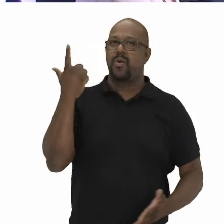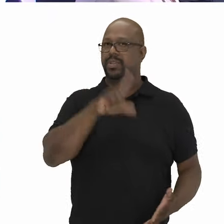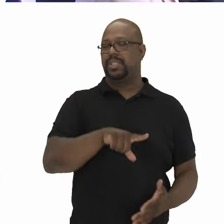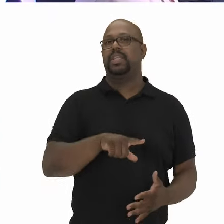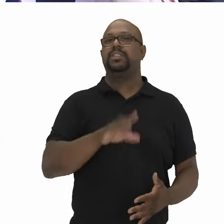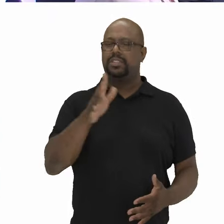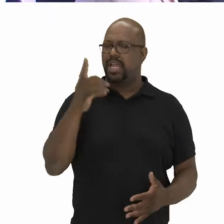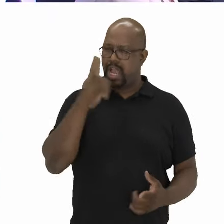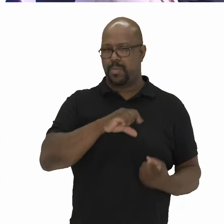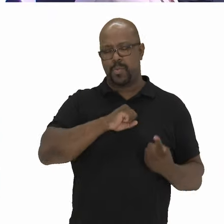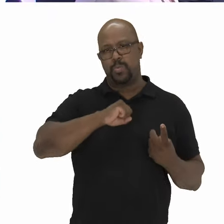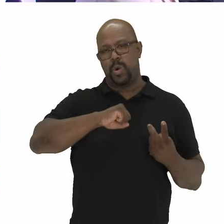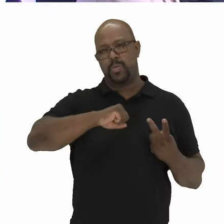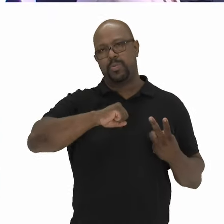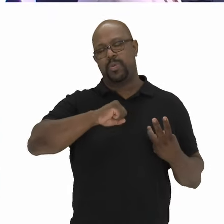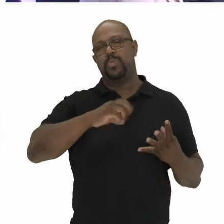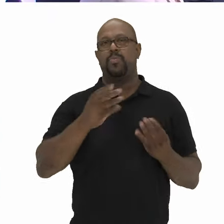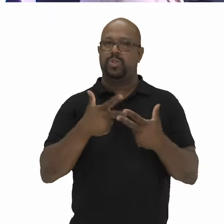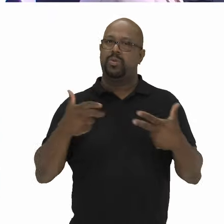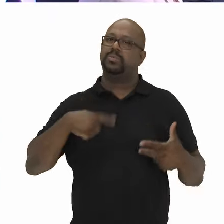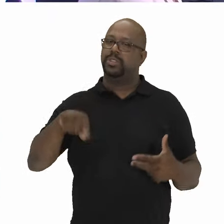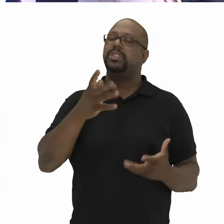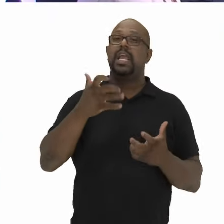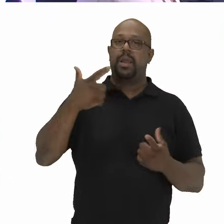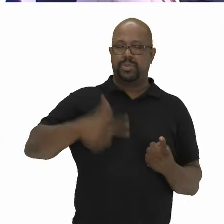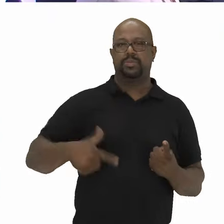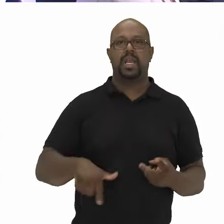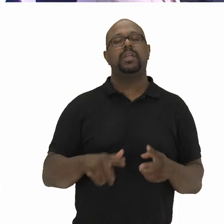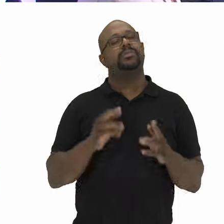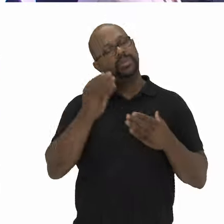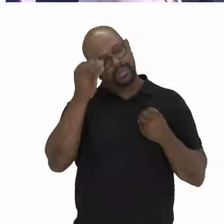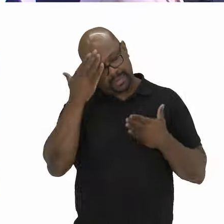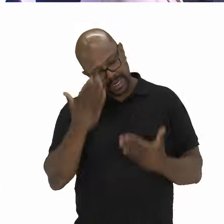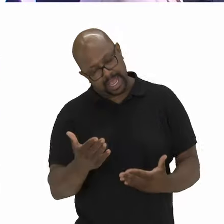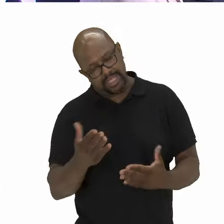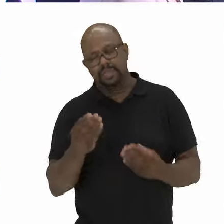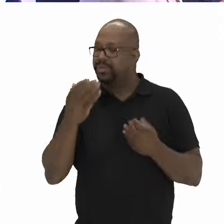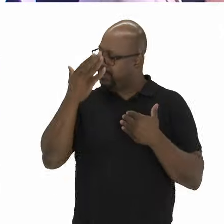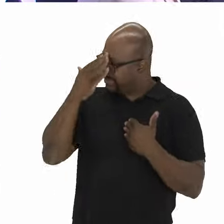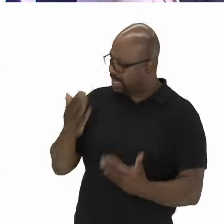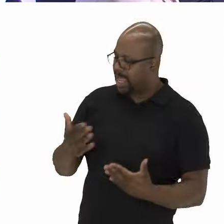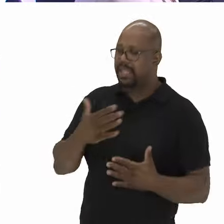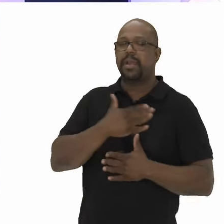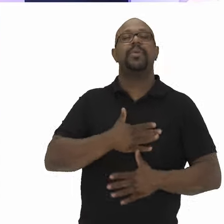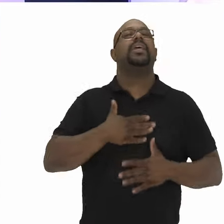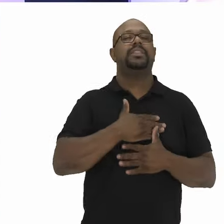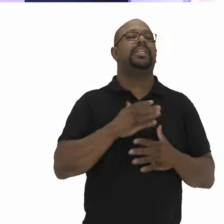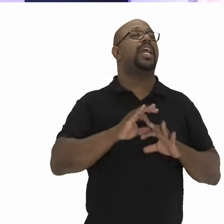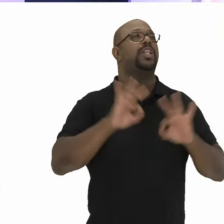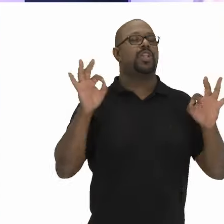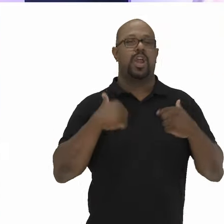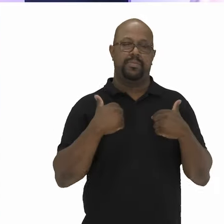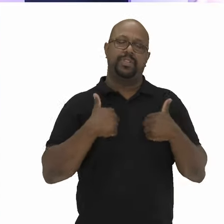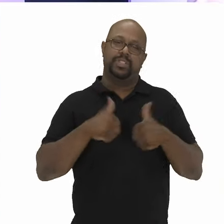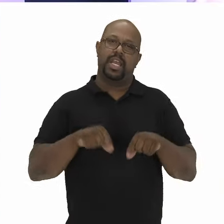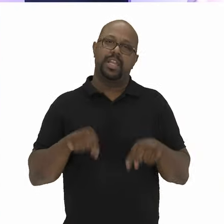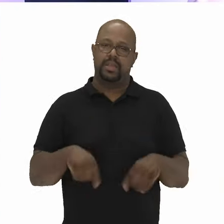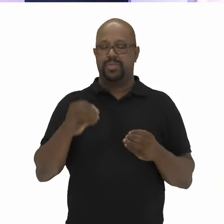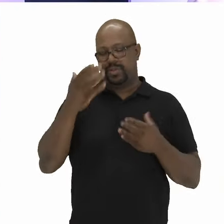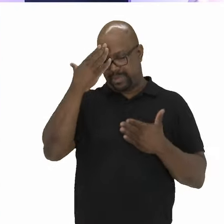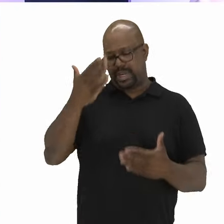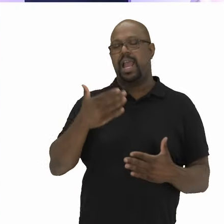aconteçam você já conquistou muita coisa pra gente Queremos mais muito obrigada muito obrigada prazer enorme